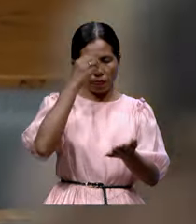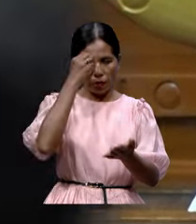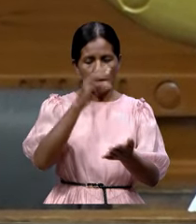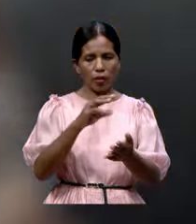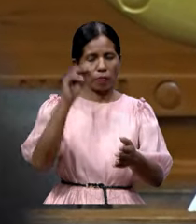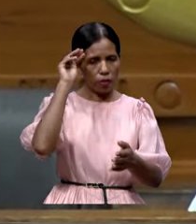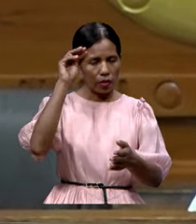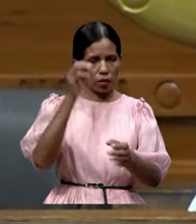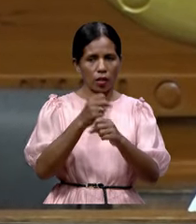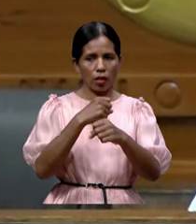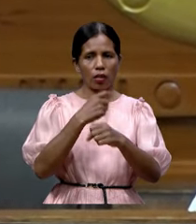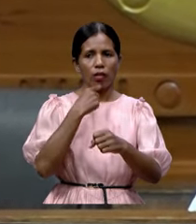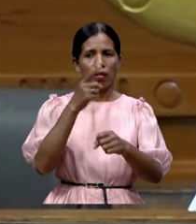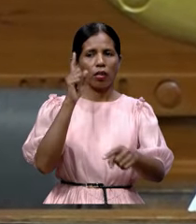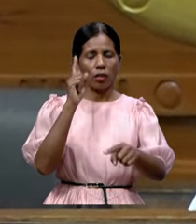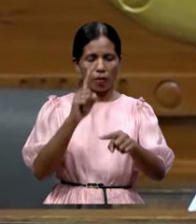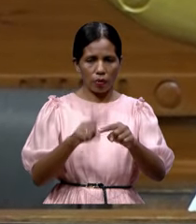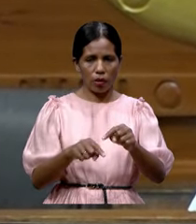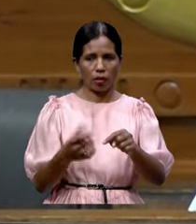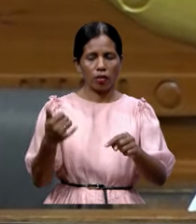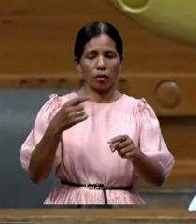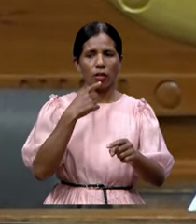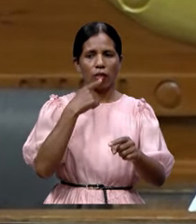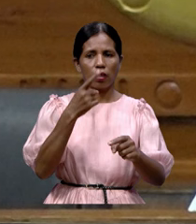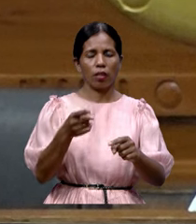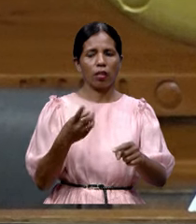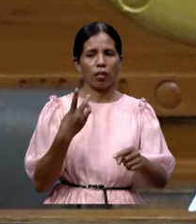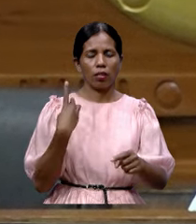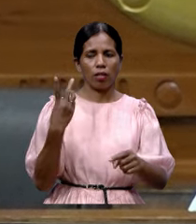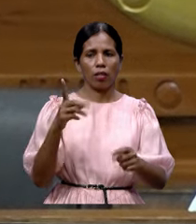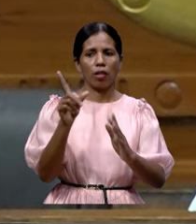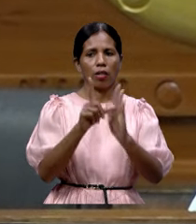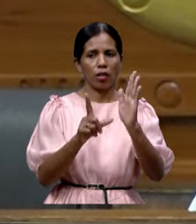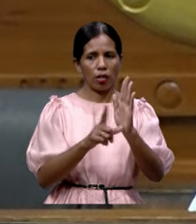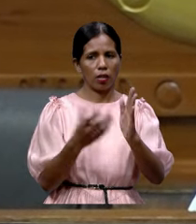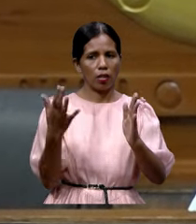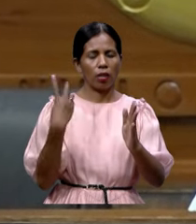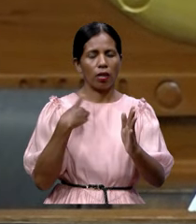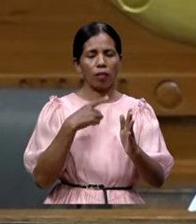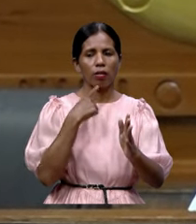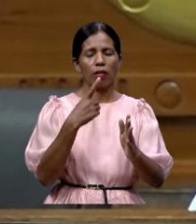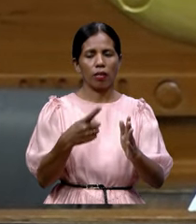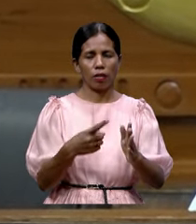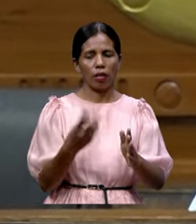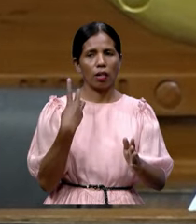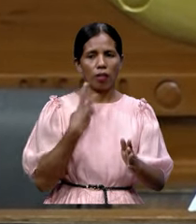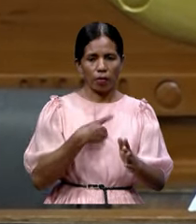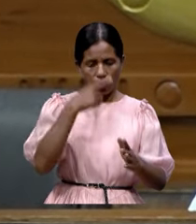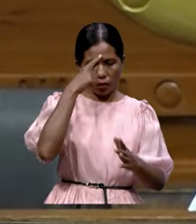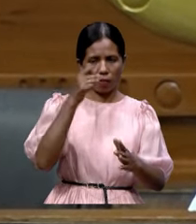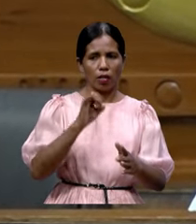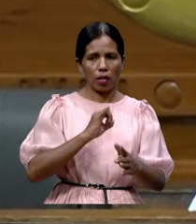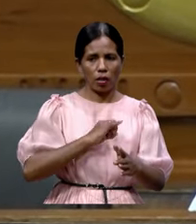diploma ministerial até teria na vele Sira hatan mai dia sene lei lei ne manda fala amiga tamane maka ono